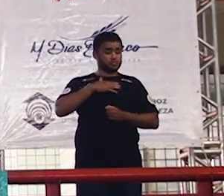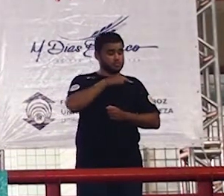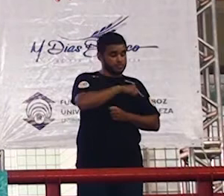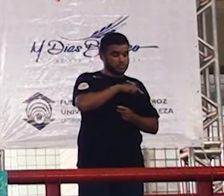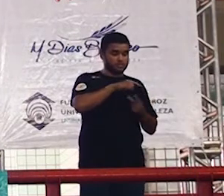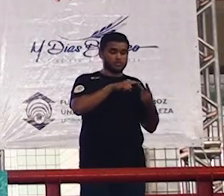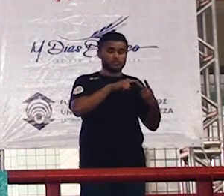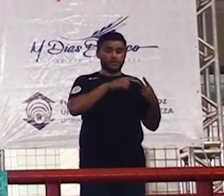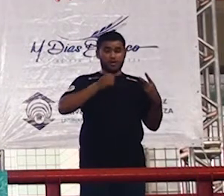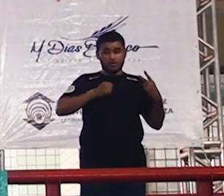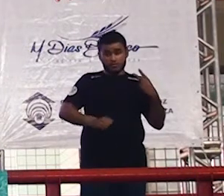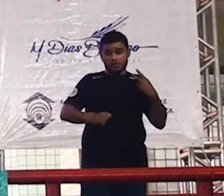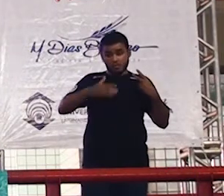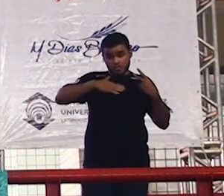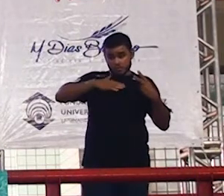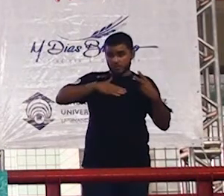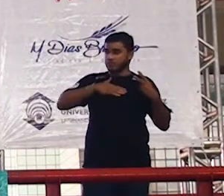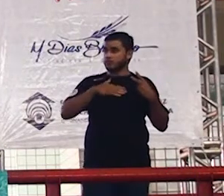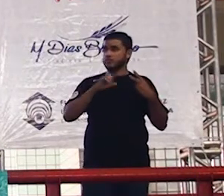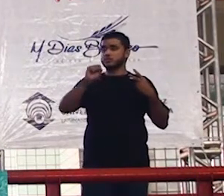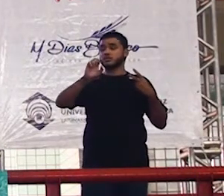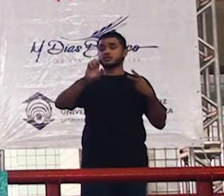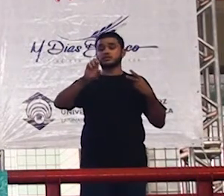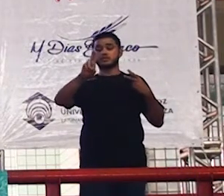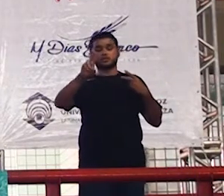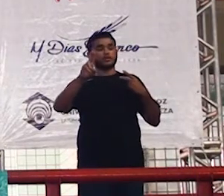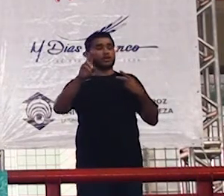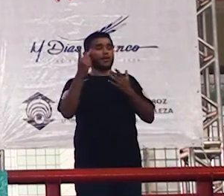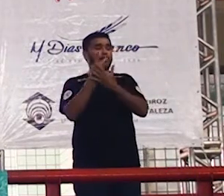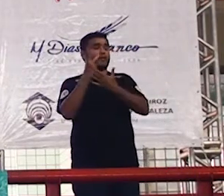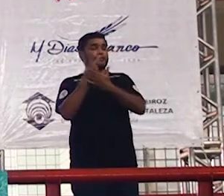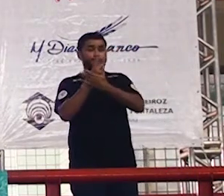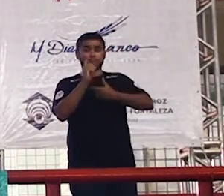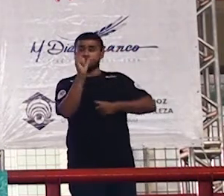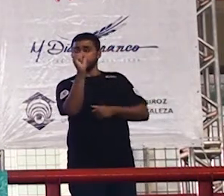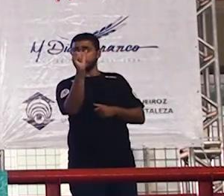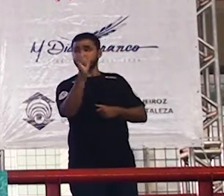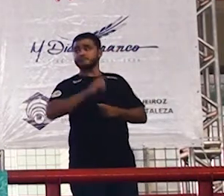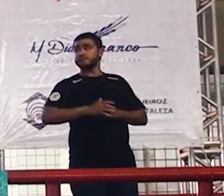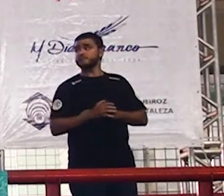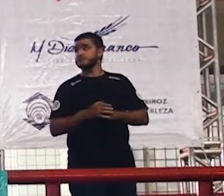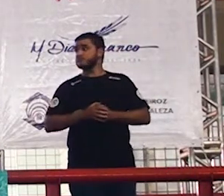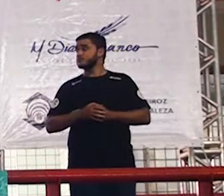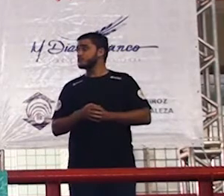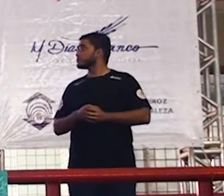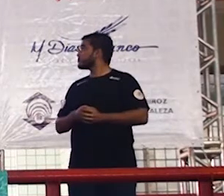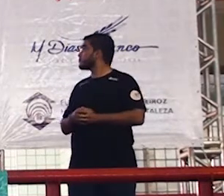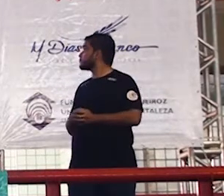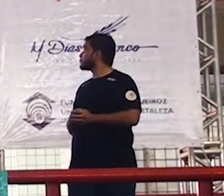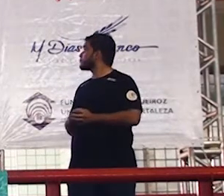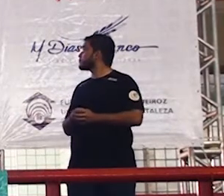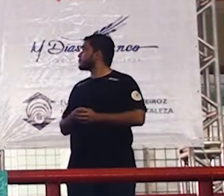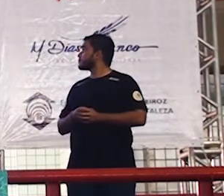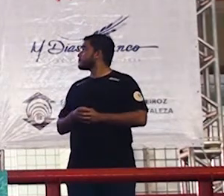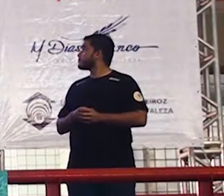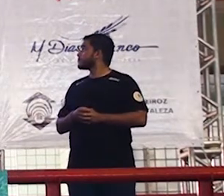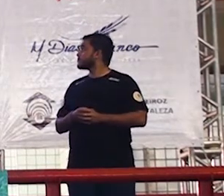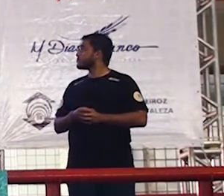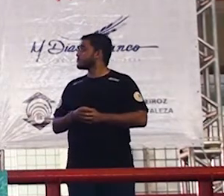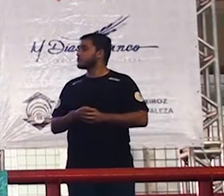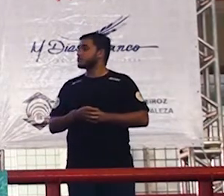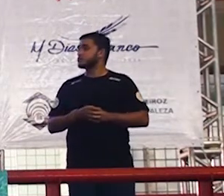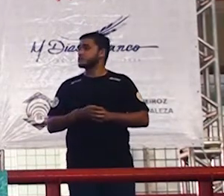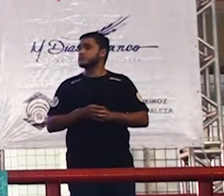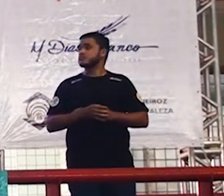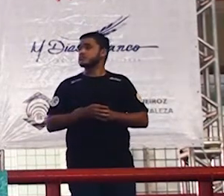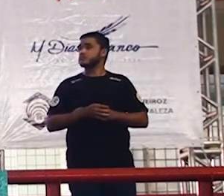está apontando para mim. Então, era fácil corrigir. Recolha, mantenha seu cão fora do jardim